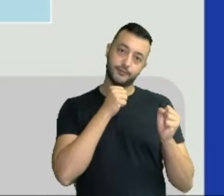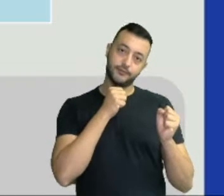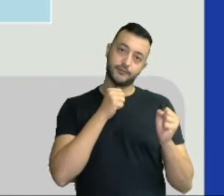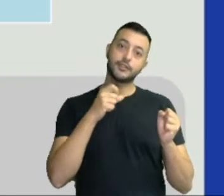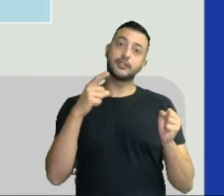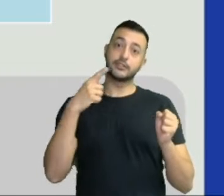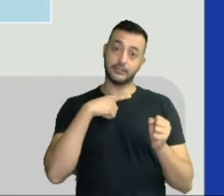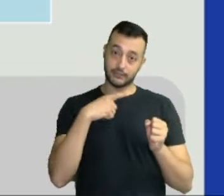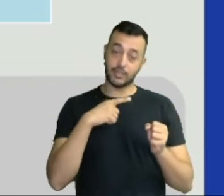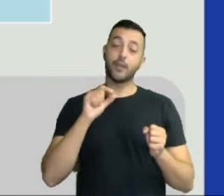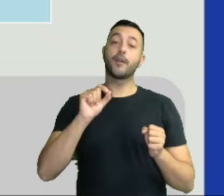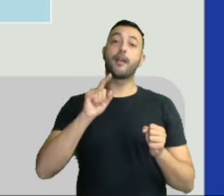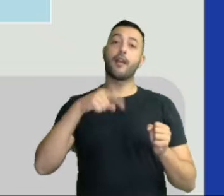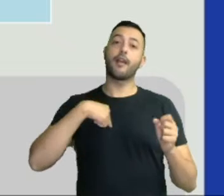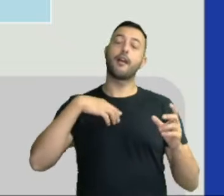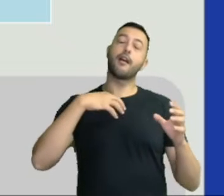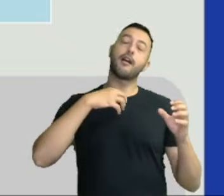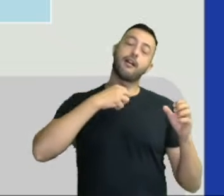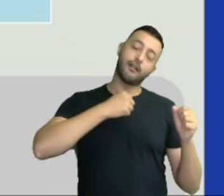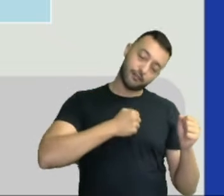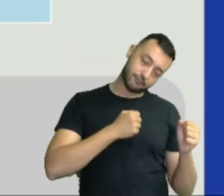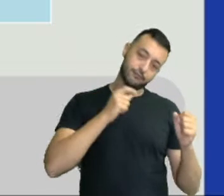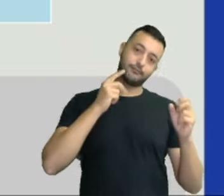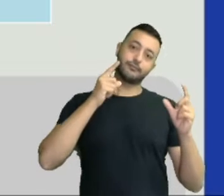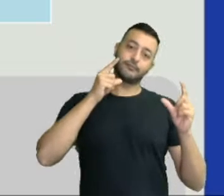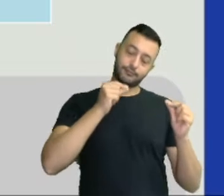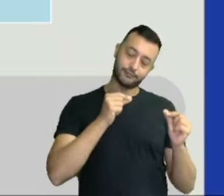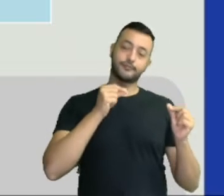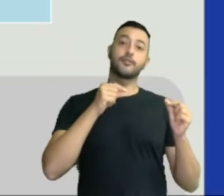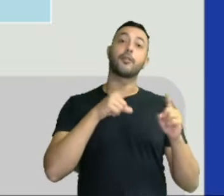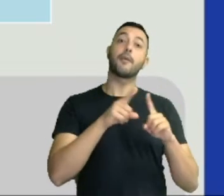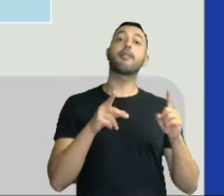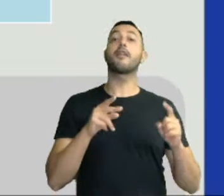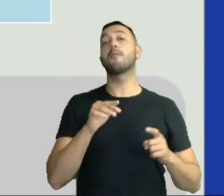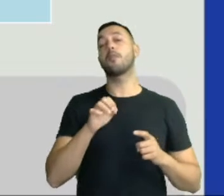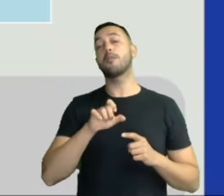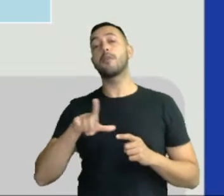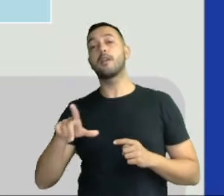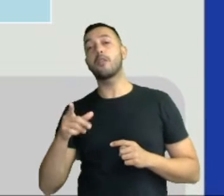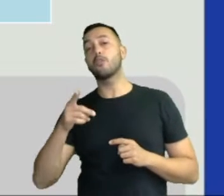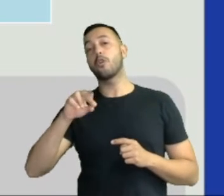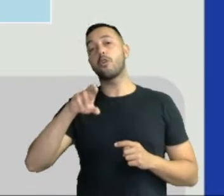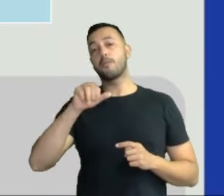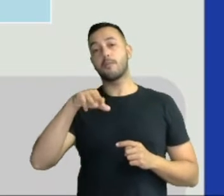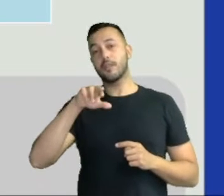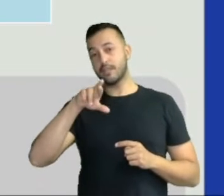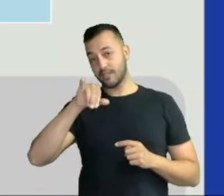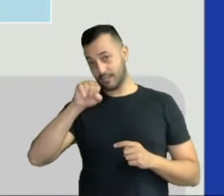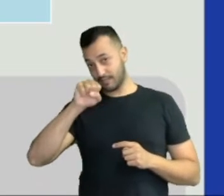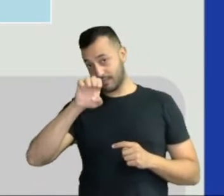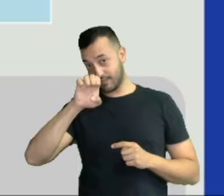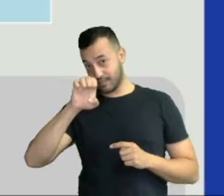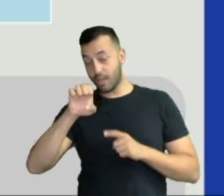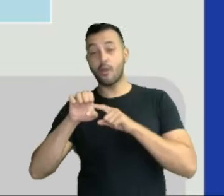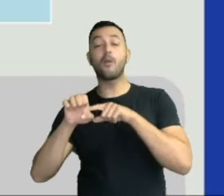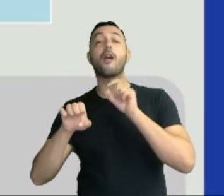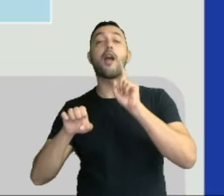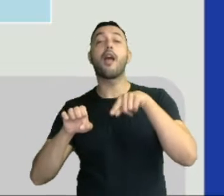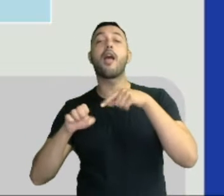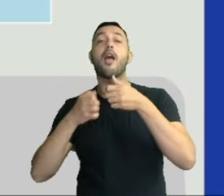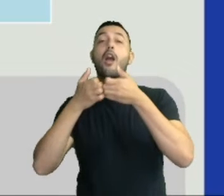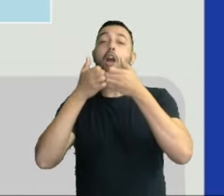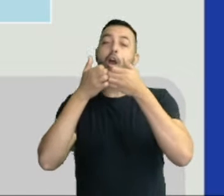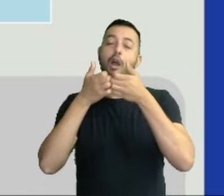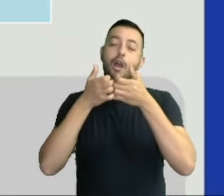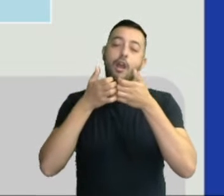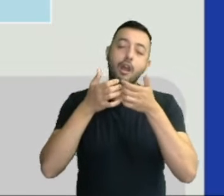é acção de dormir, e a forma pronominal dormir-se, que é acção de começar